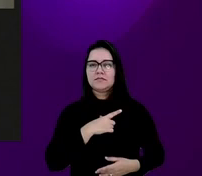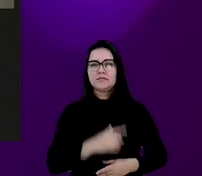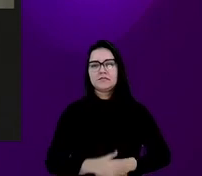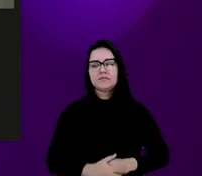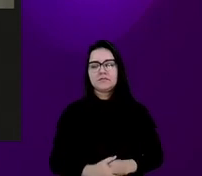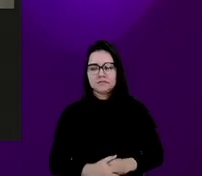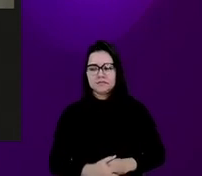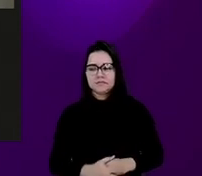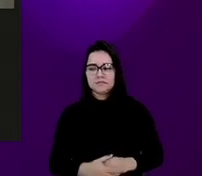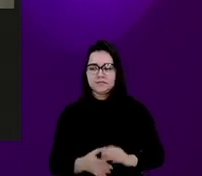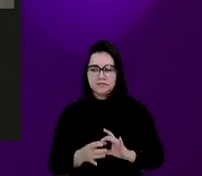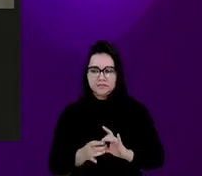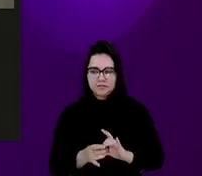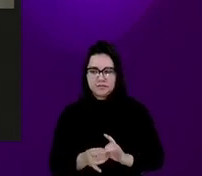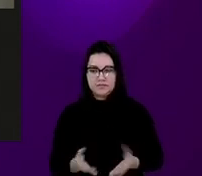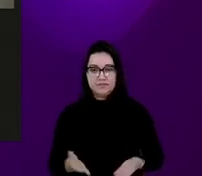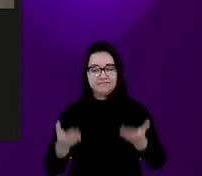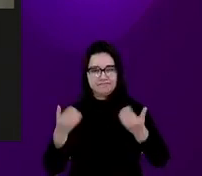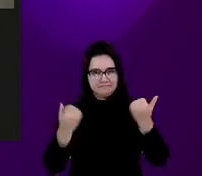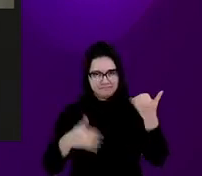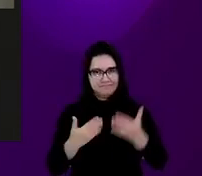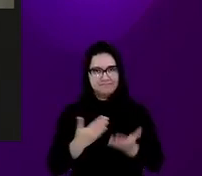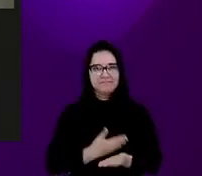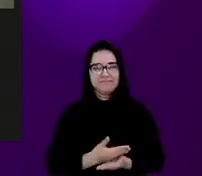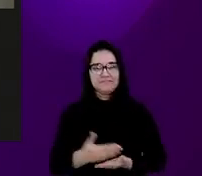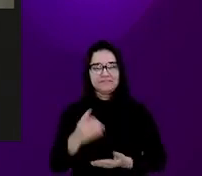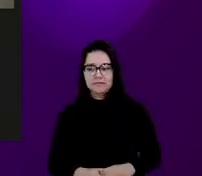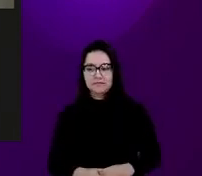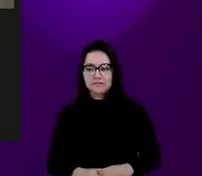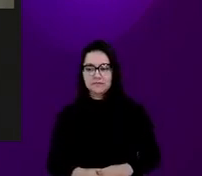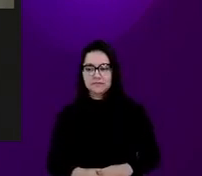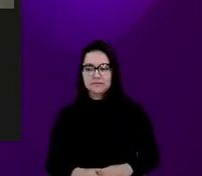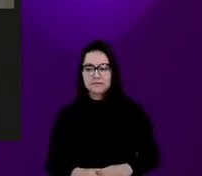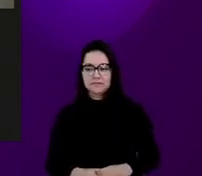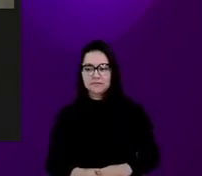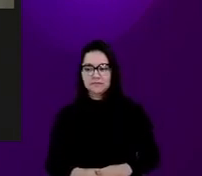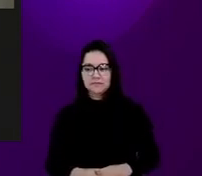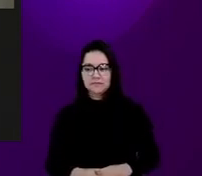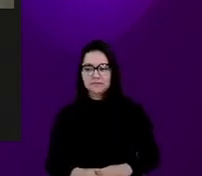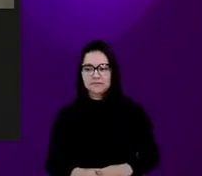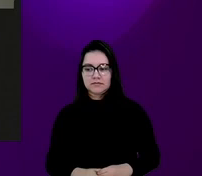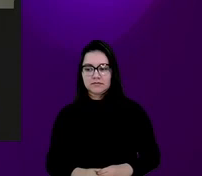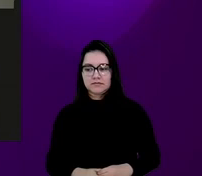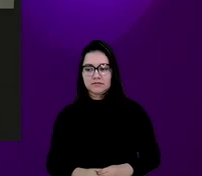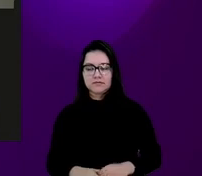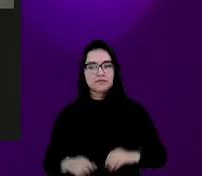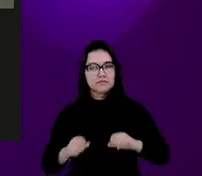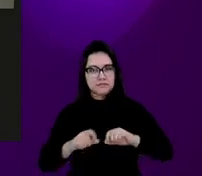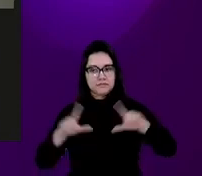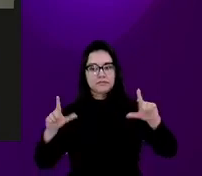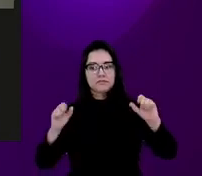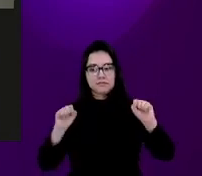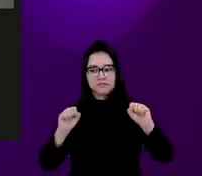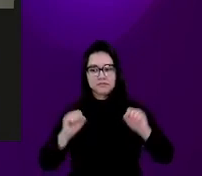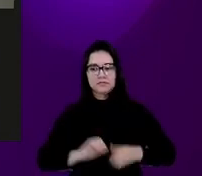já está livre para iniciar sua apresentação. Pode compartilhar sua apresentação,